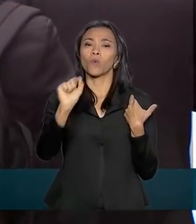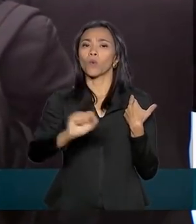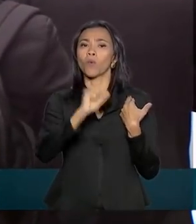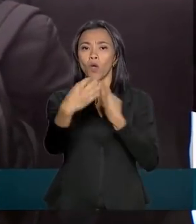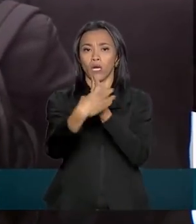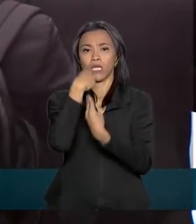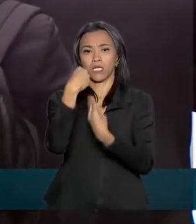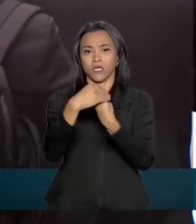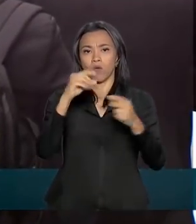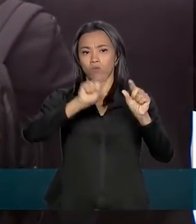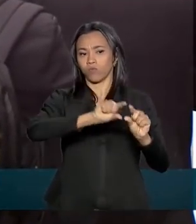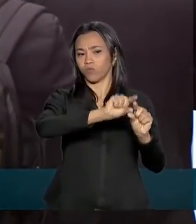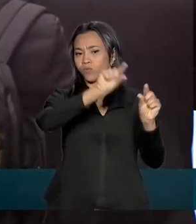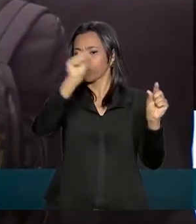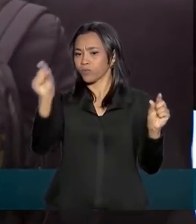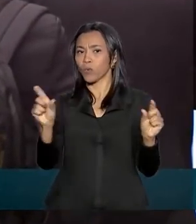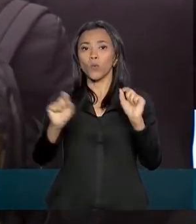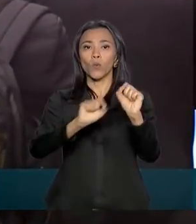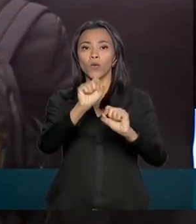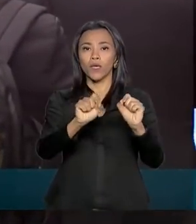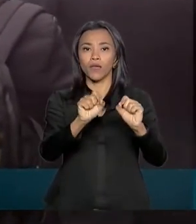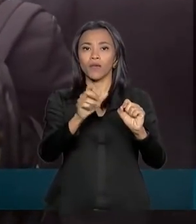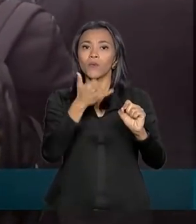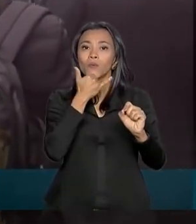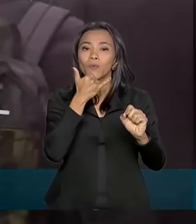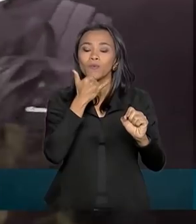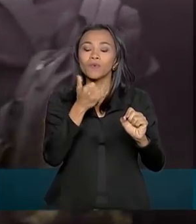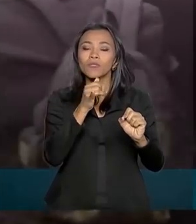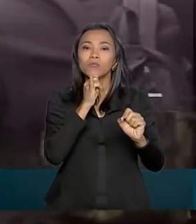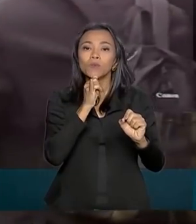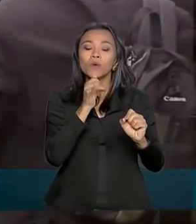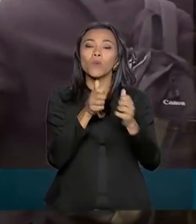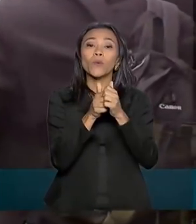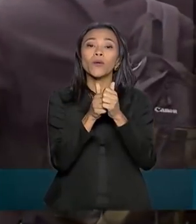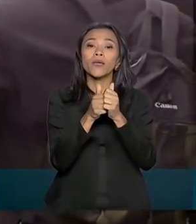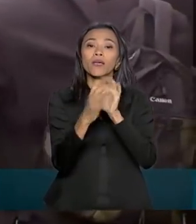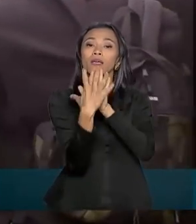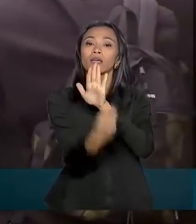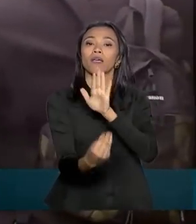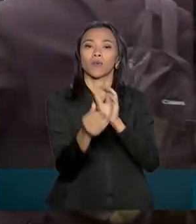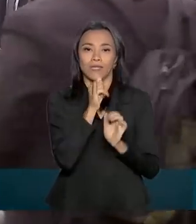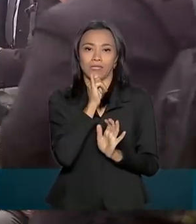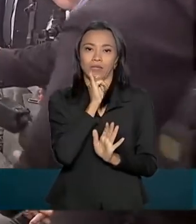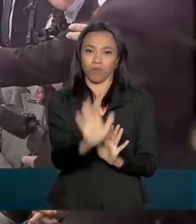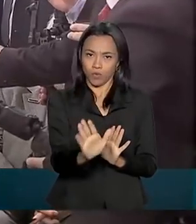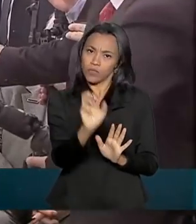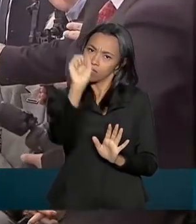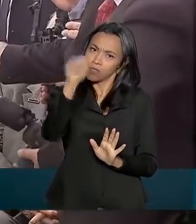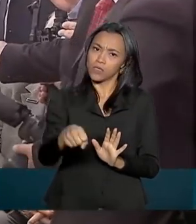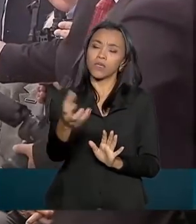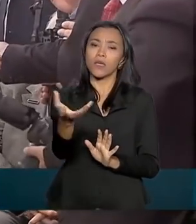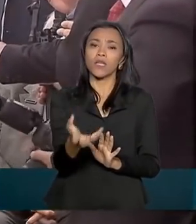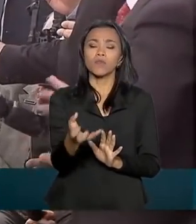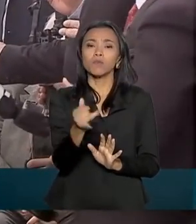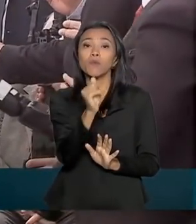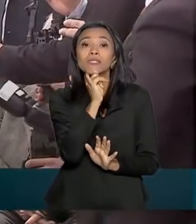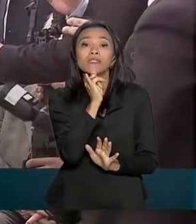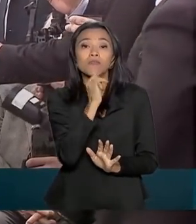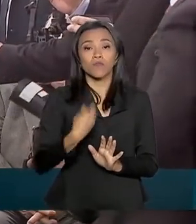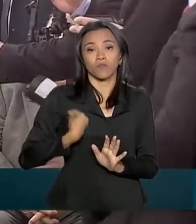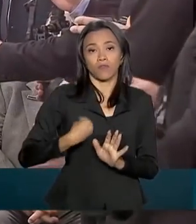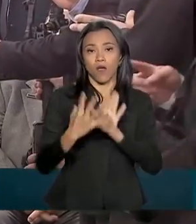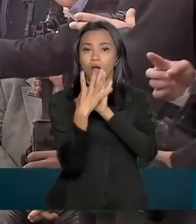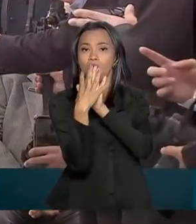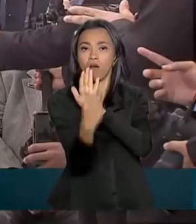simplesmente o exemplo é esse é o nosso governo queremos sim pelo exemplo governo ao nosso país brasil